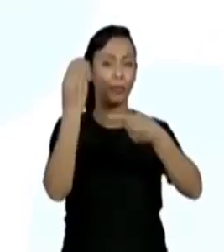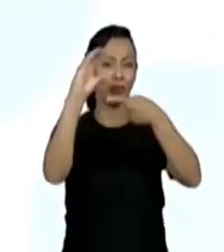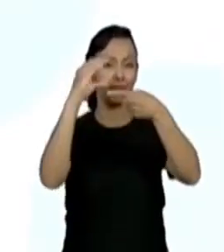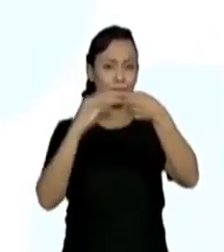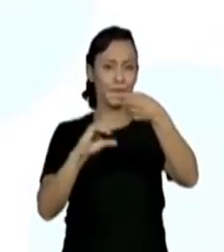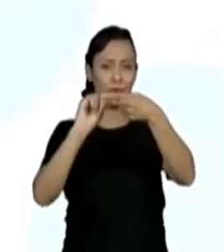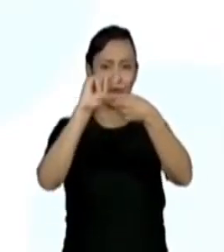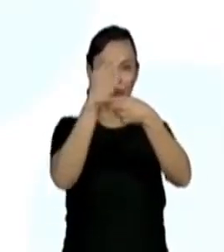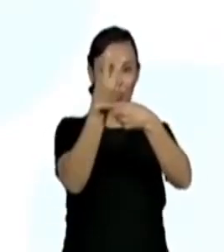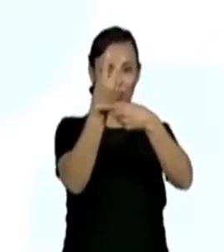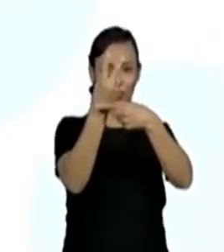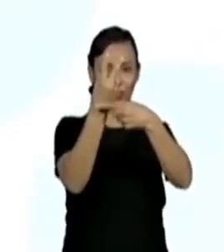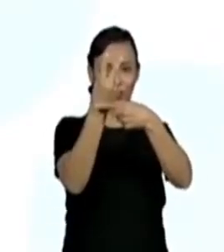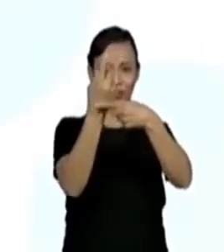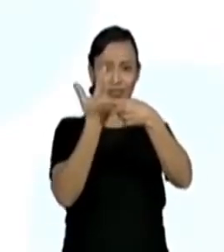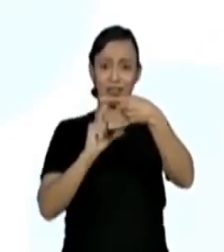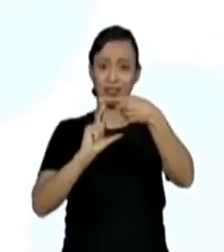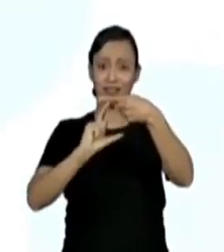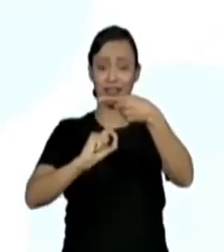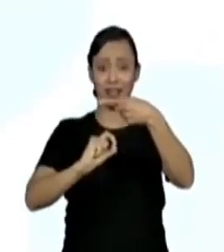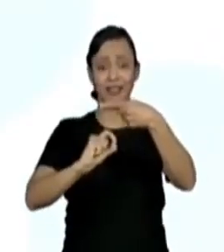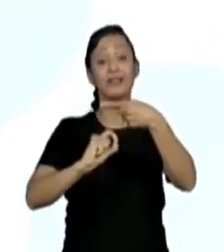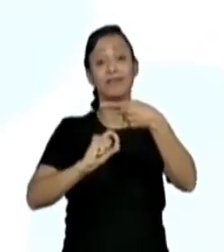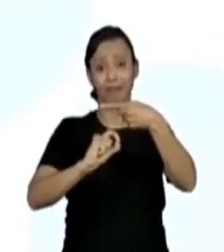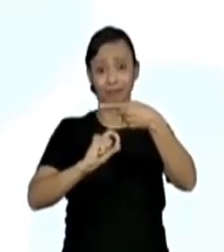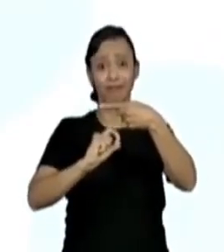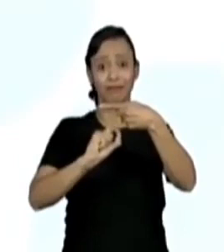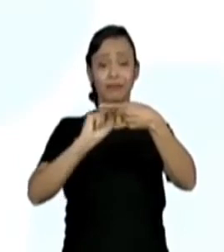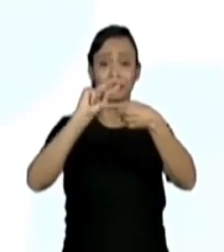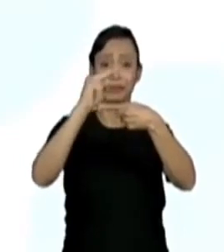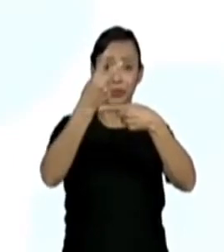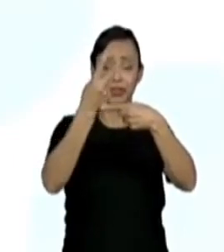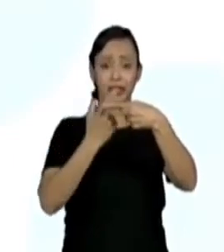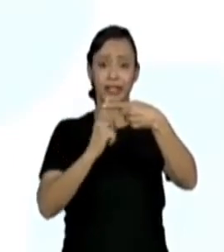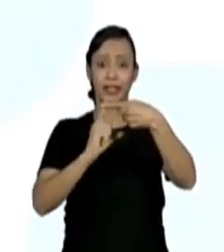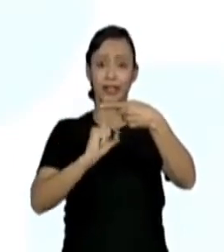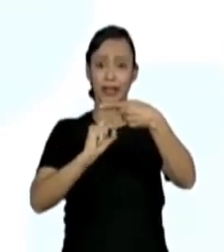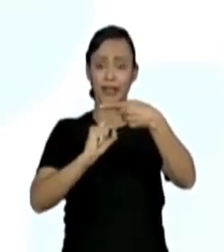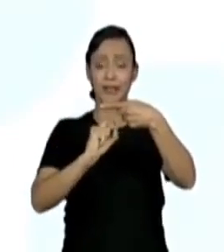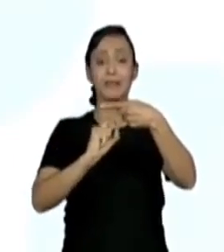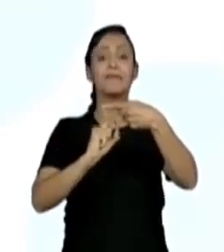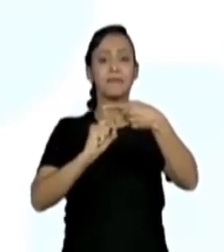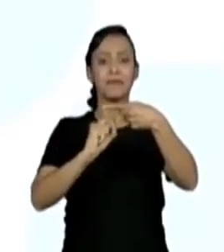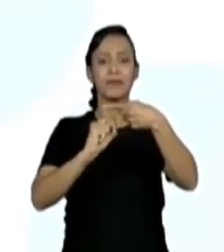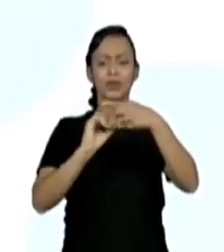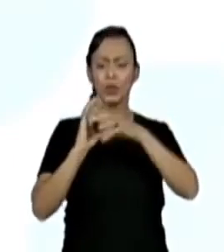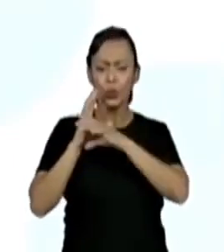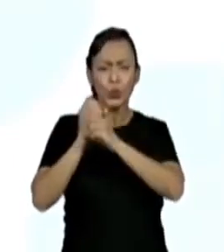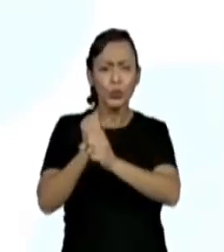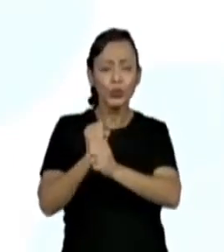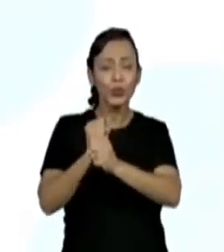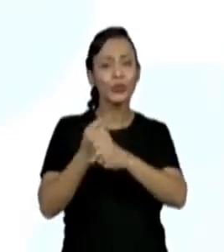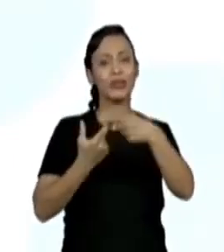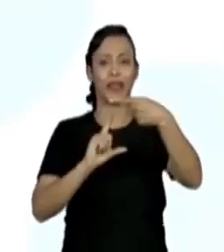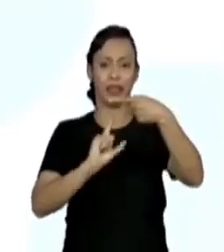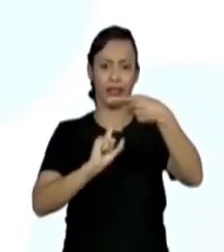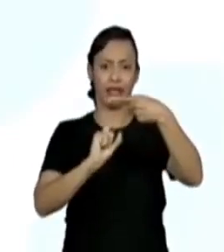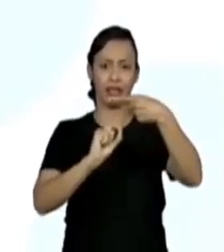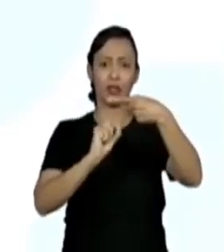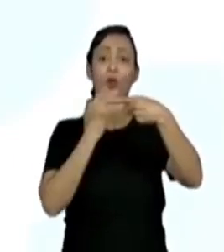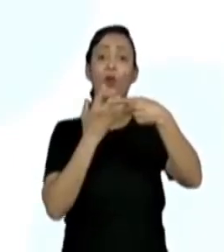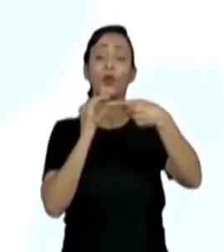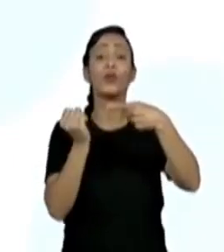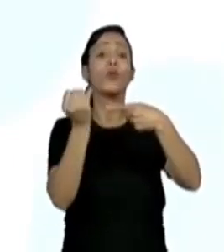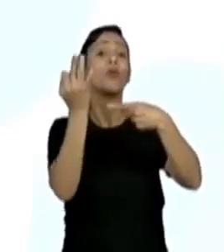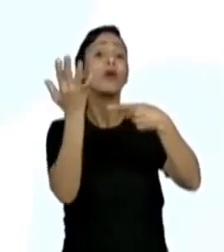de um todo representado aí por 10 partes o todo dividido em 10